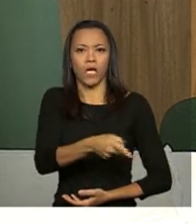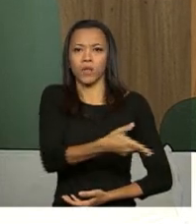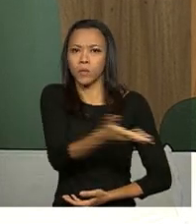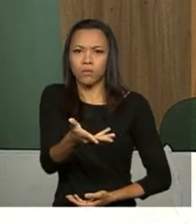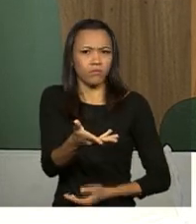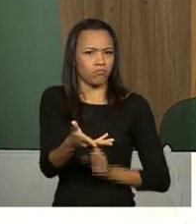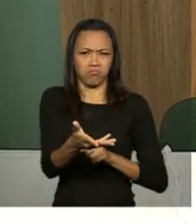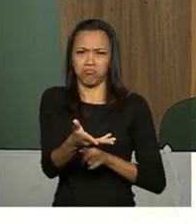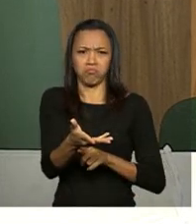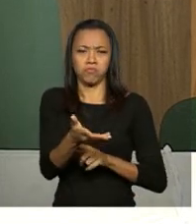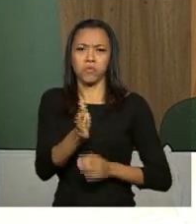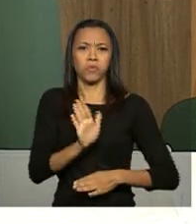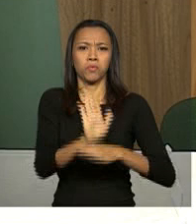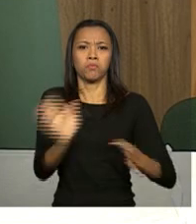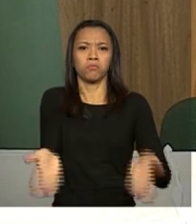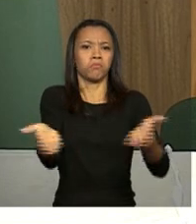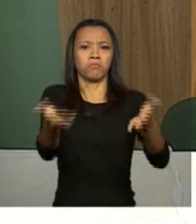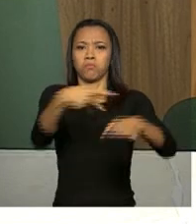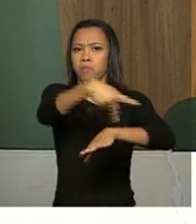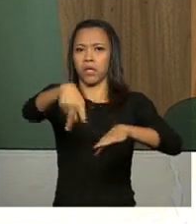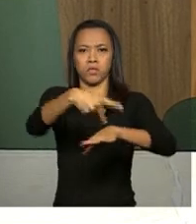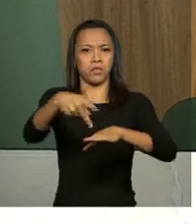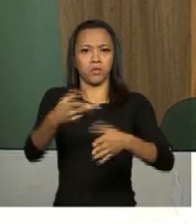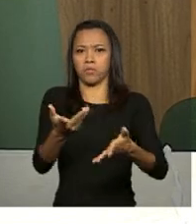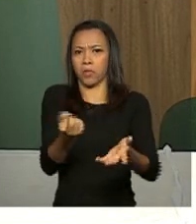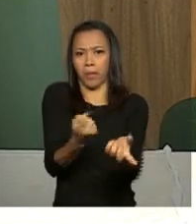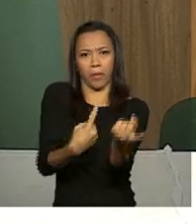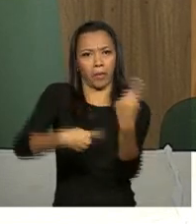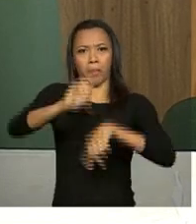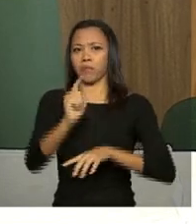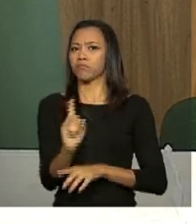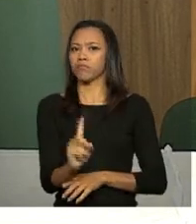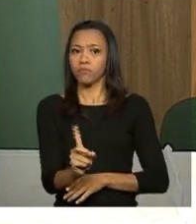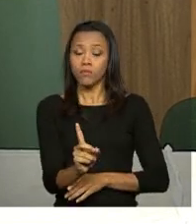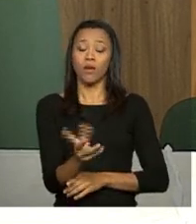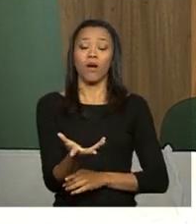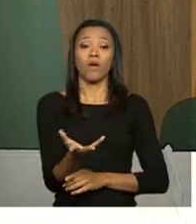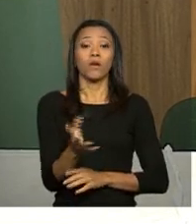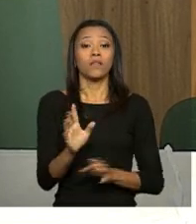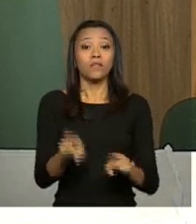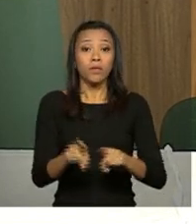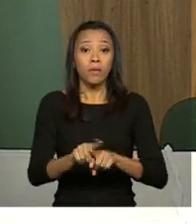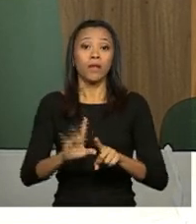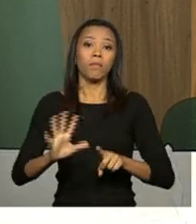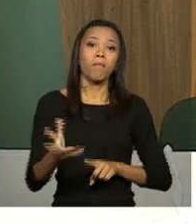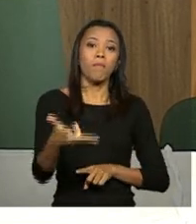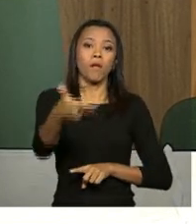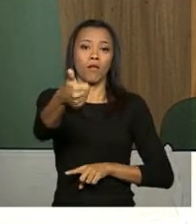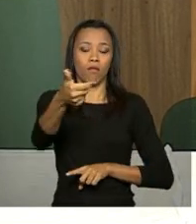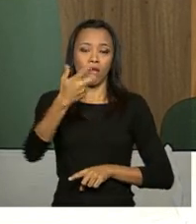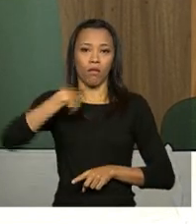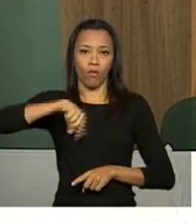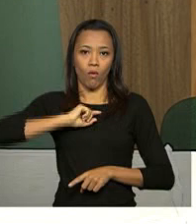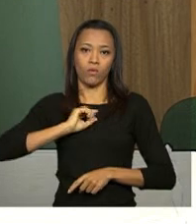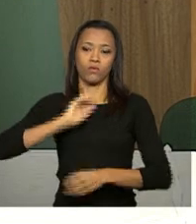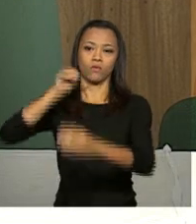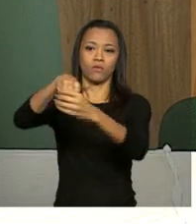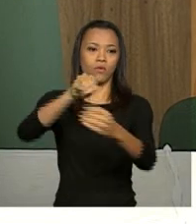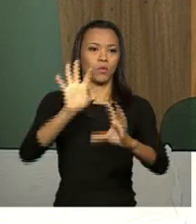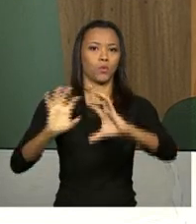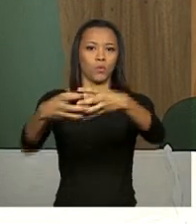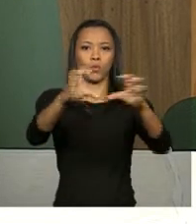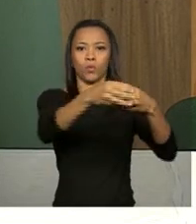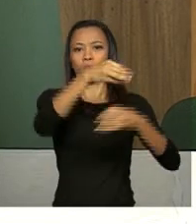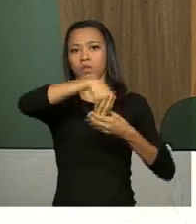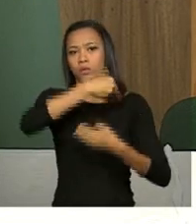intransigência Preciso ajuda o Brasil nem a Superar as dificuldades que nós temos na conjuntura e principalmente da prima e as nossas instituições e a